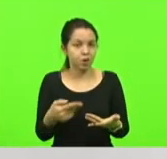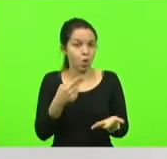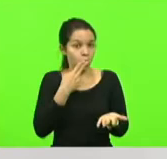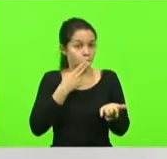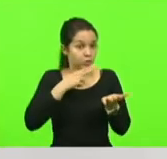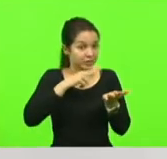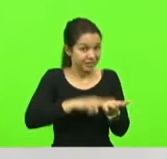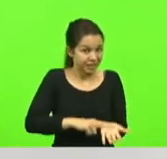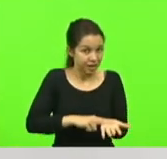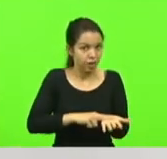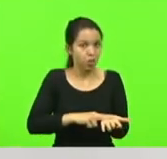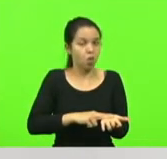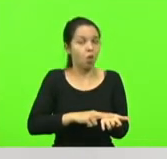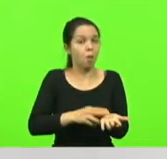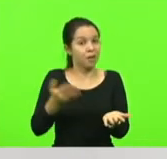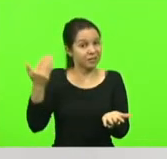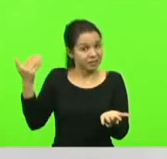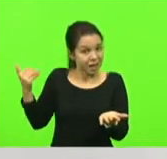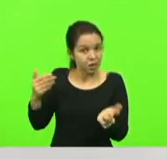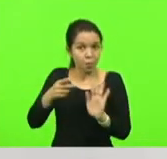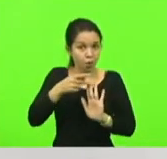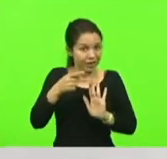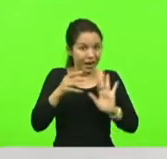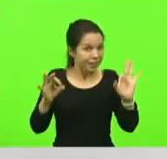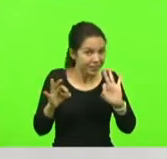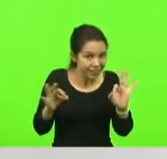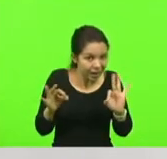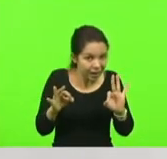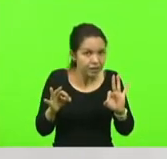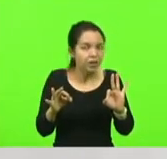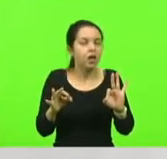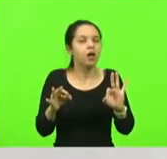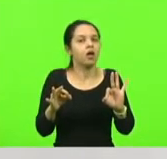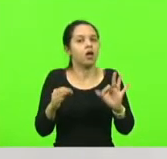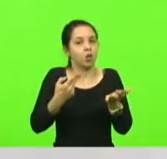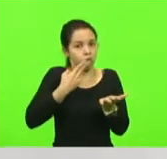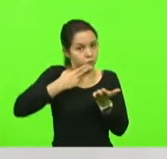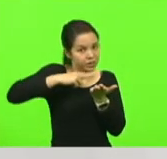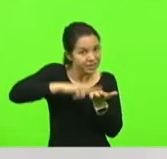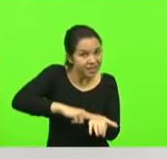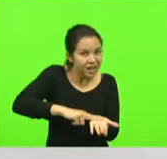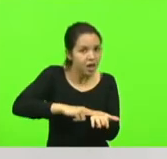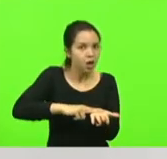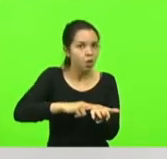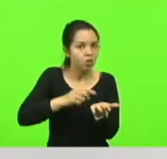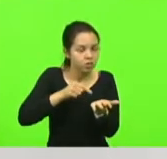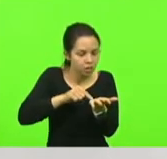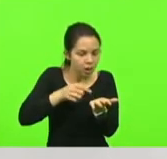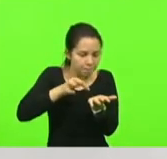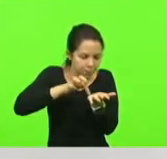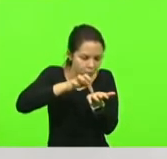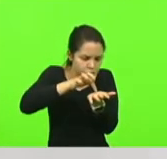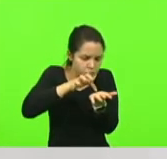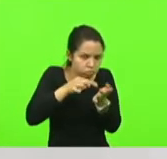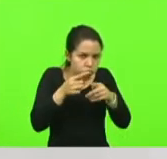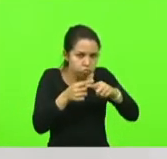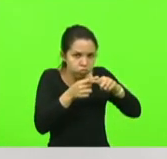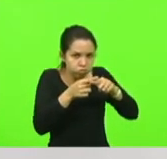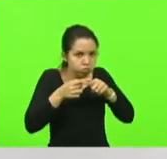até então, antes dessa portaria, ele era um elemento com vários pontos ali que realmente